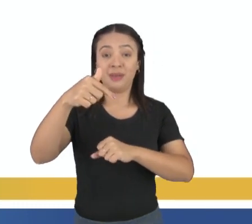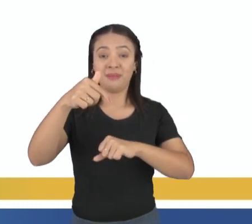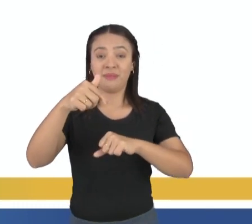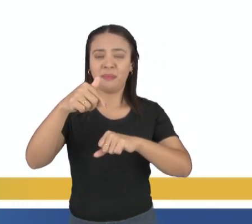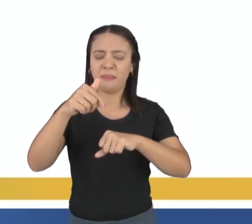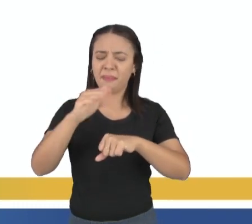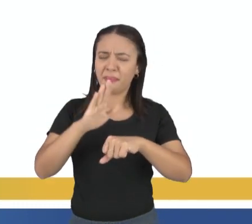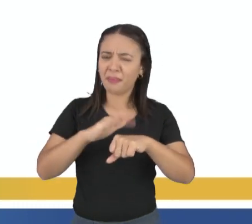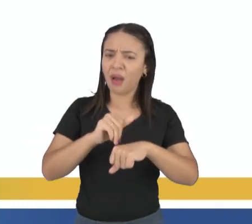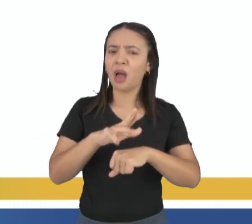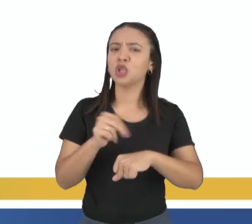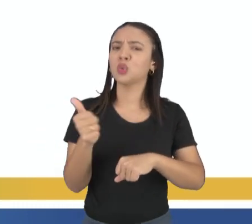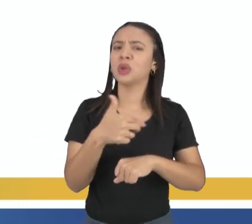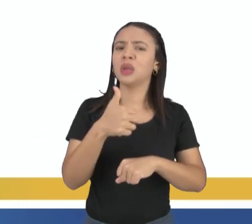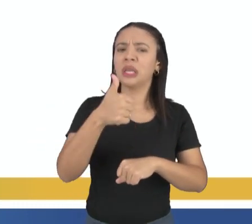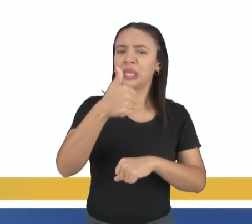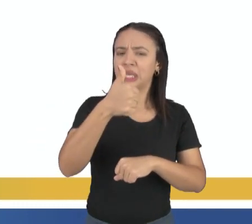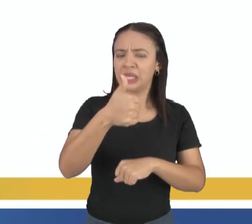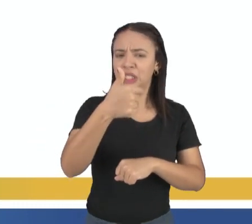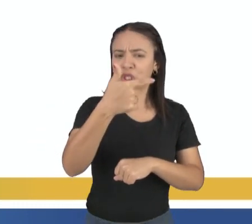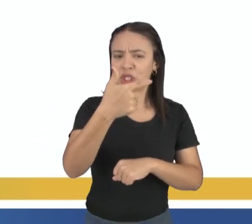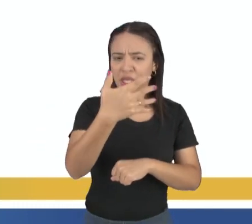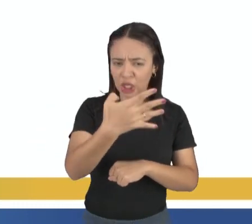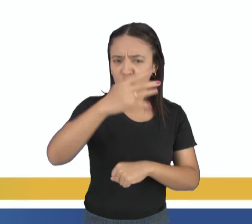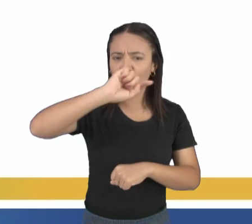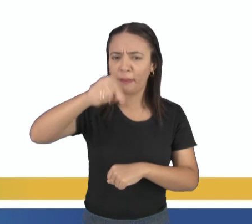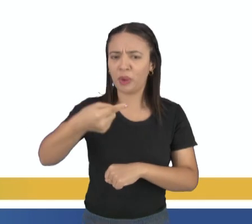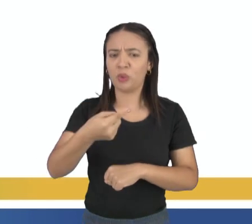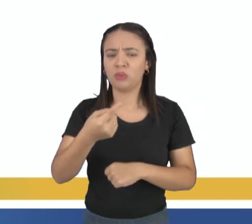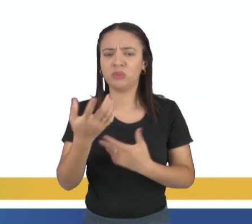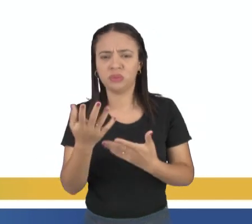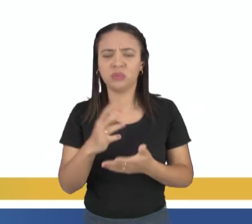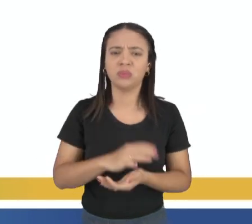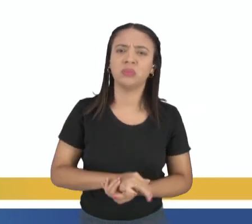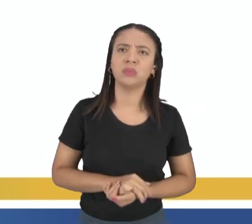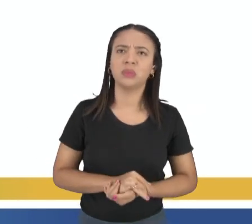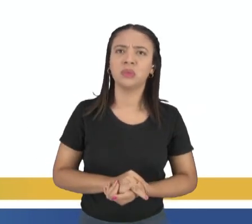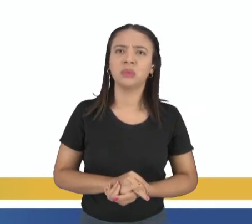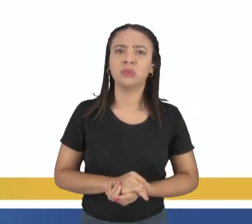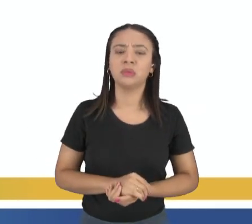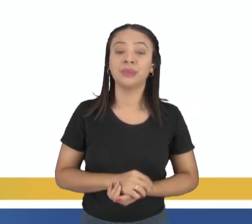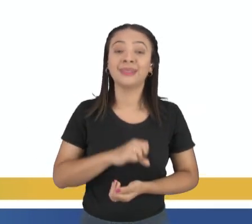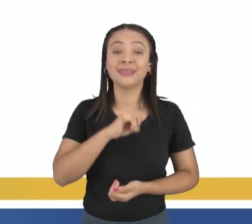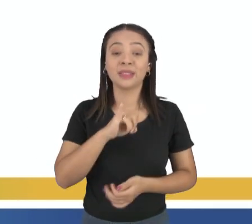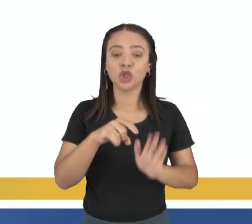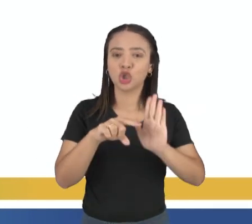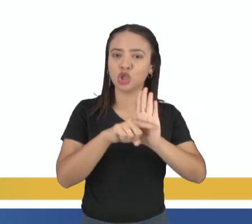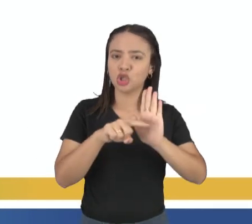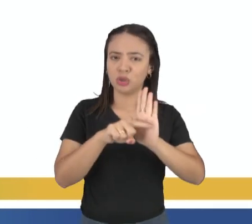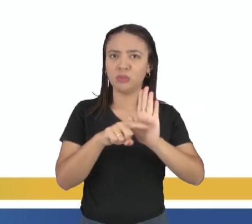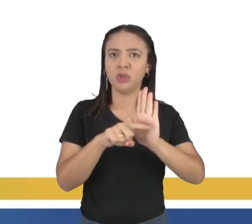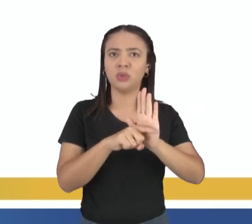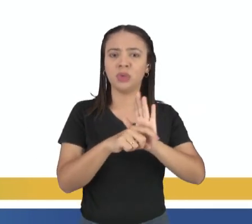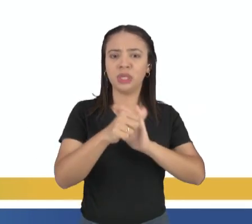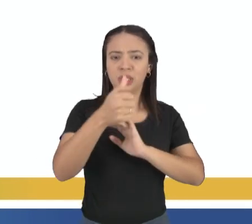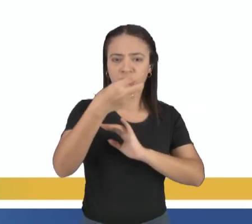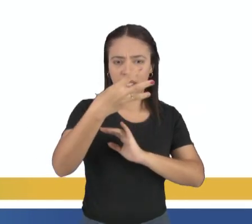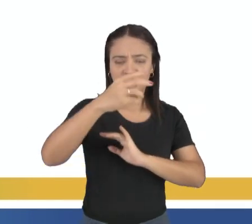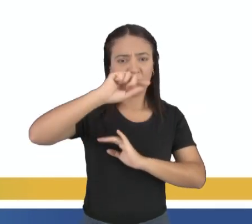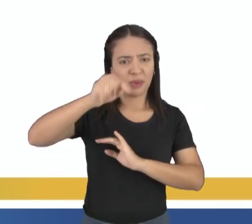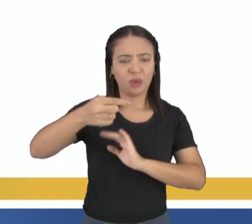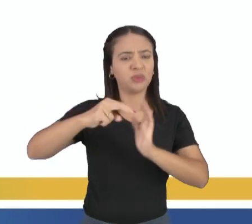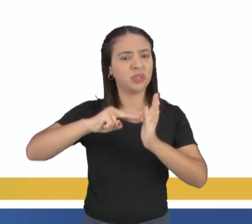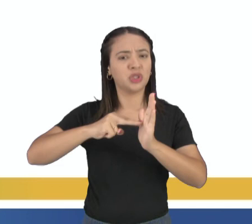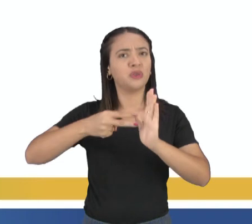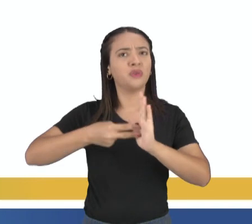de 14 mil. Então, se você pega um valor pouquinho acima de 14 mil e subtrai, né, desse valor 13 mil reais,